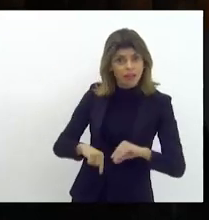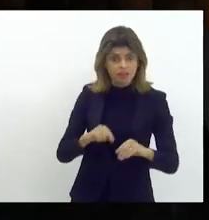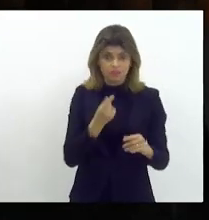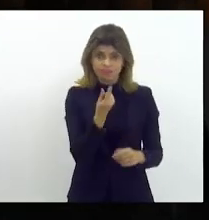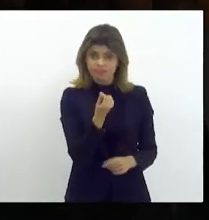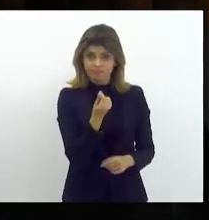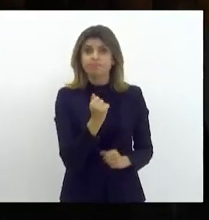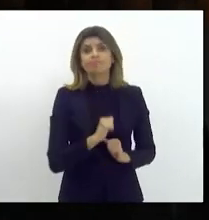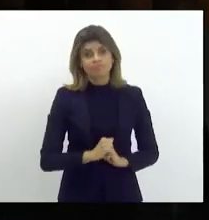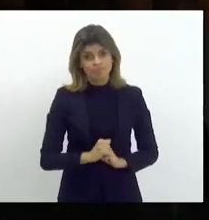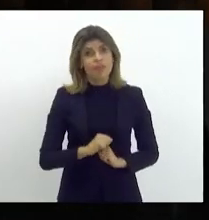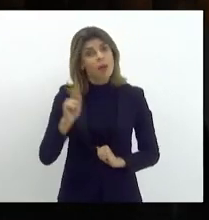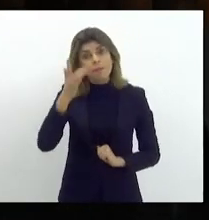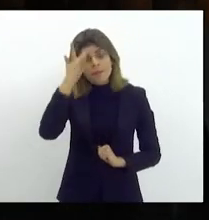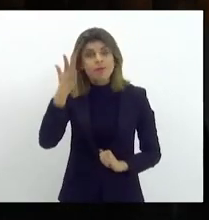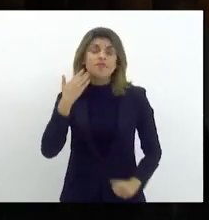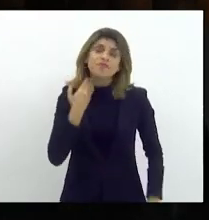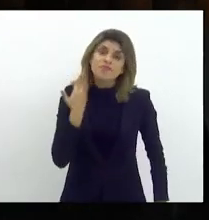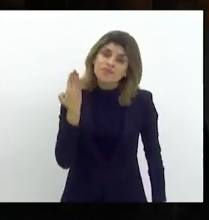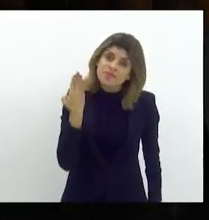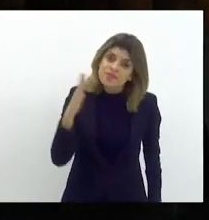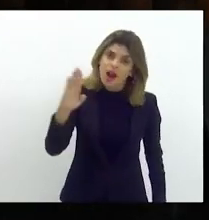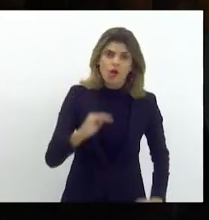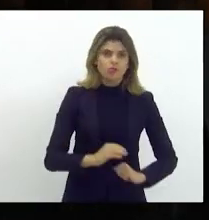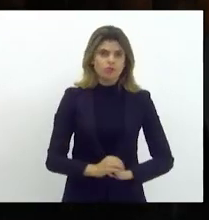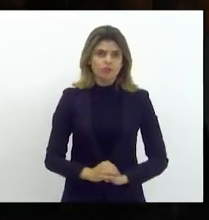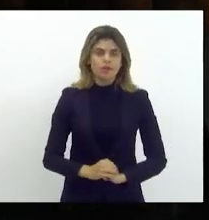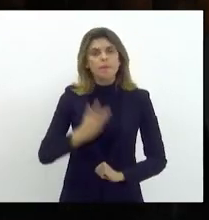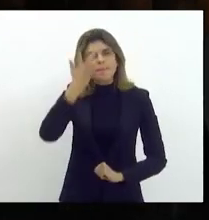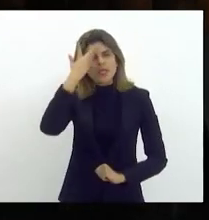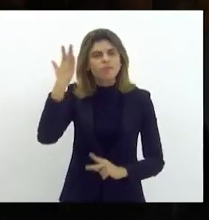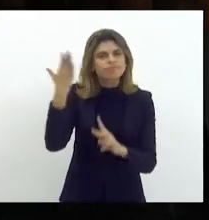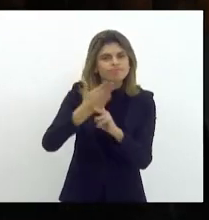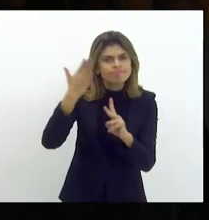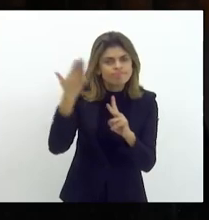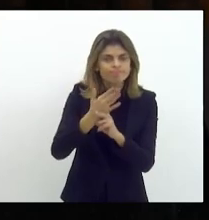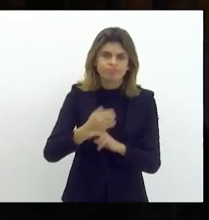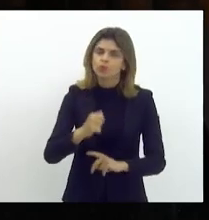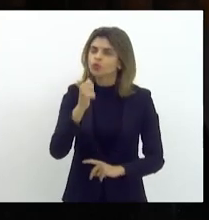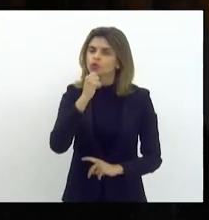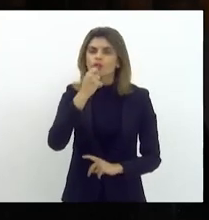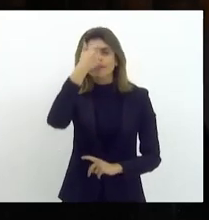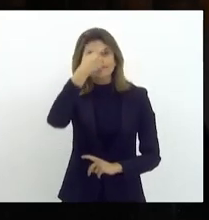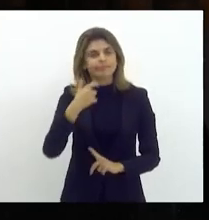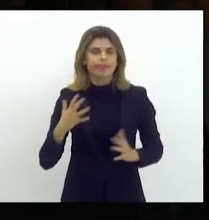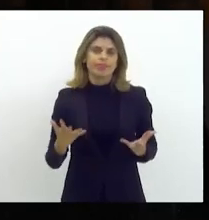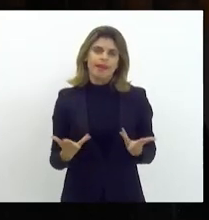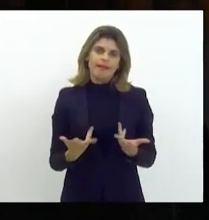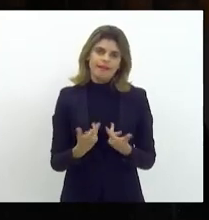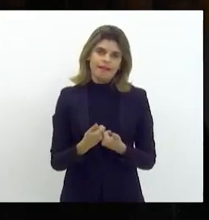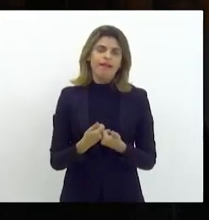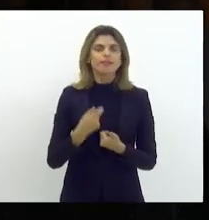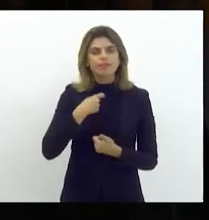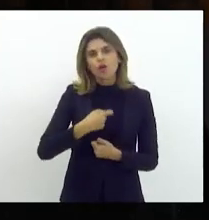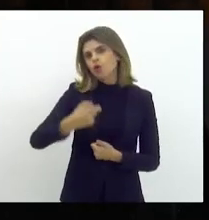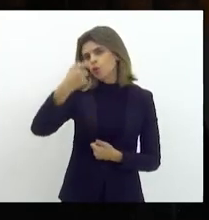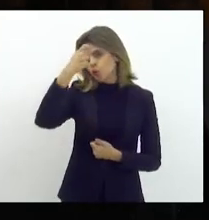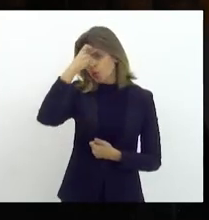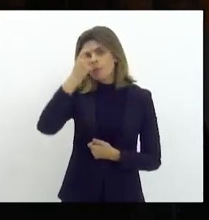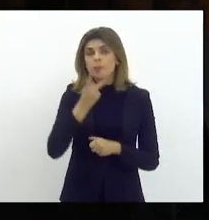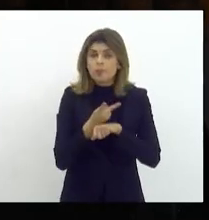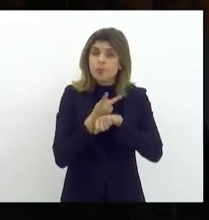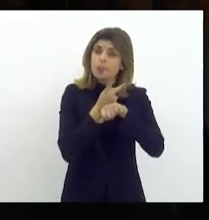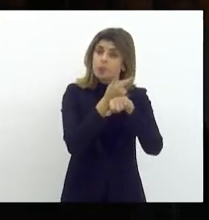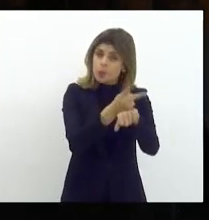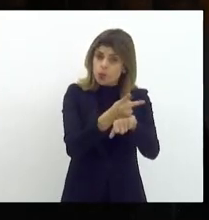são esses hipócritas que aqui condenam o nosso gesto não tiver a dignidade e a hombridade de buscar